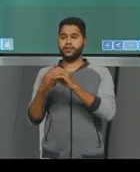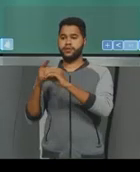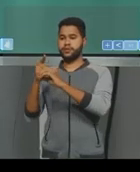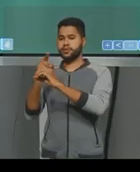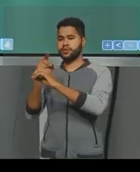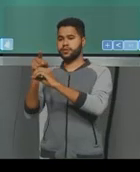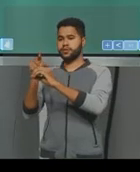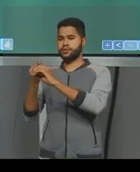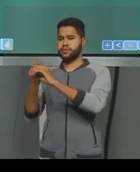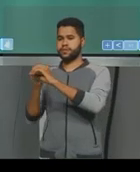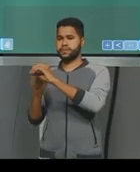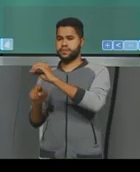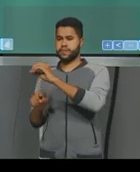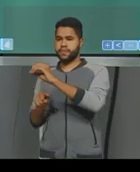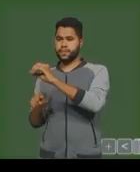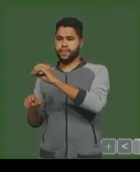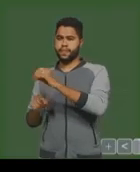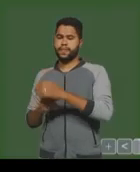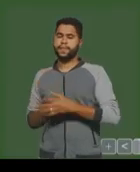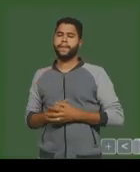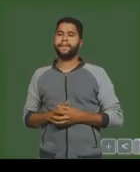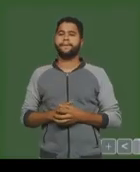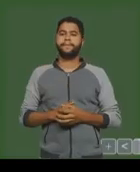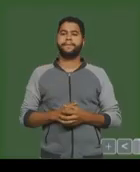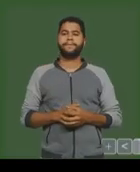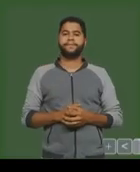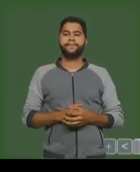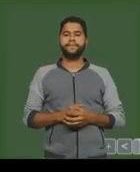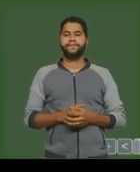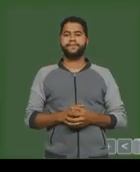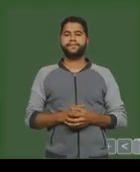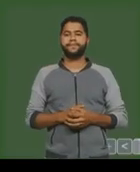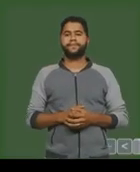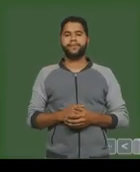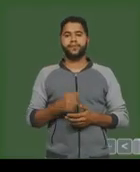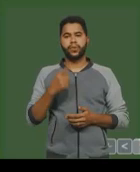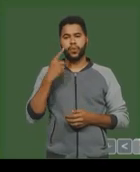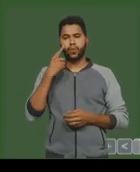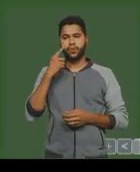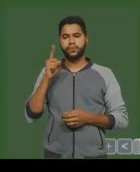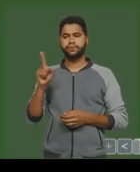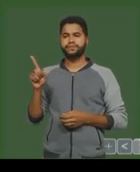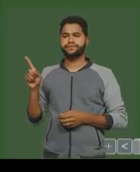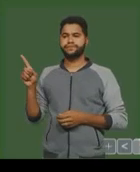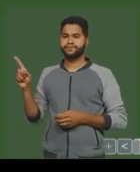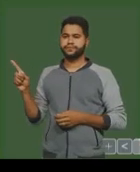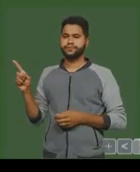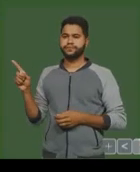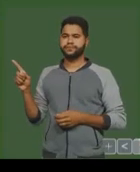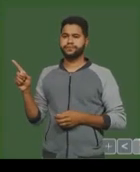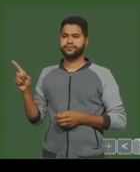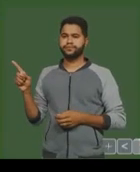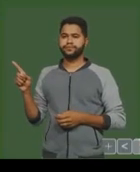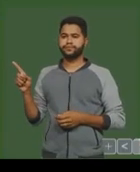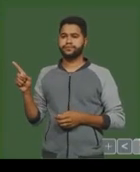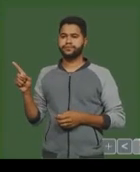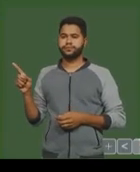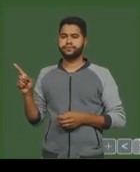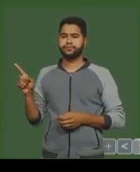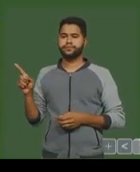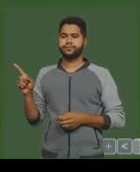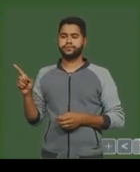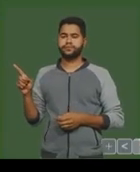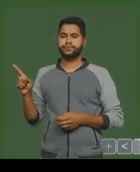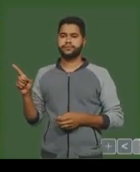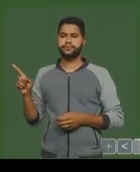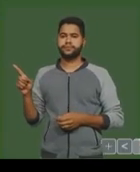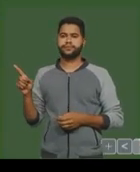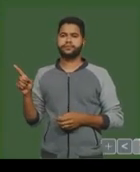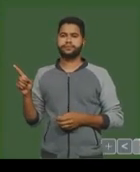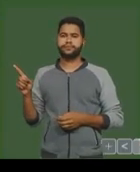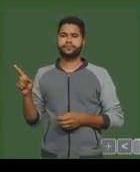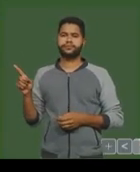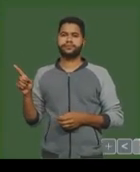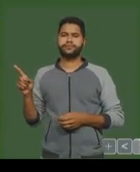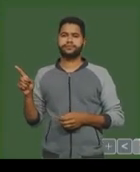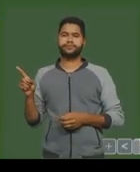assim, ó, B vezes φ mais B sobre B vezes